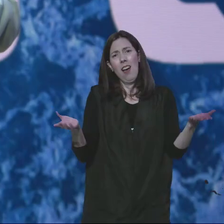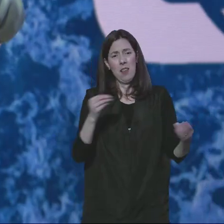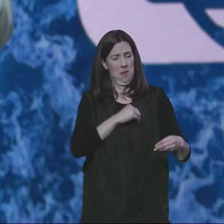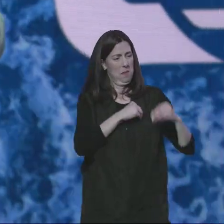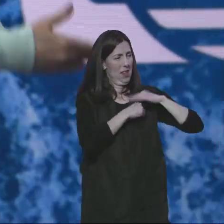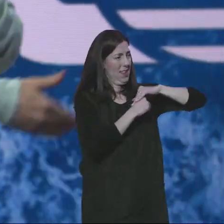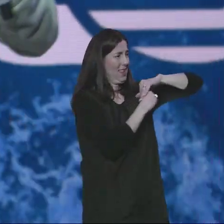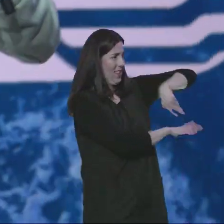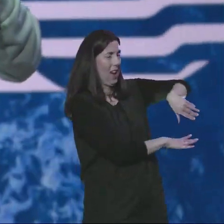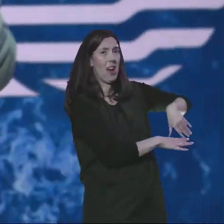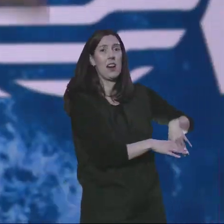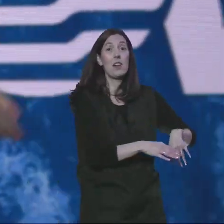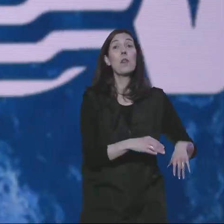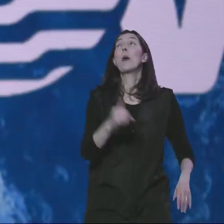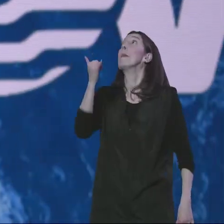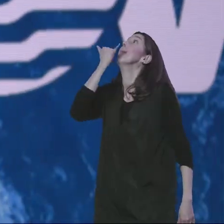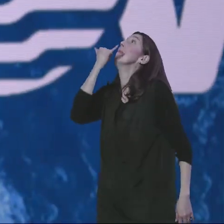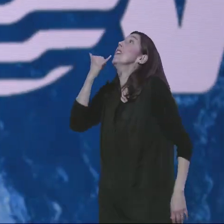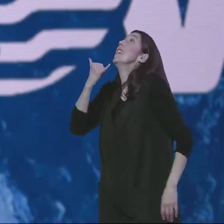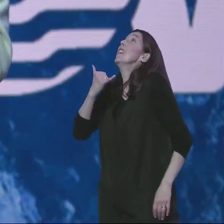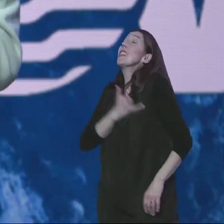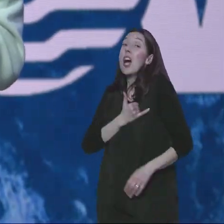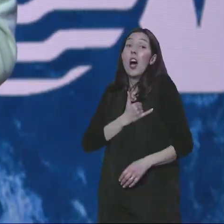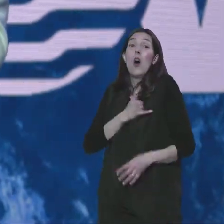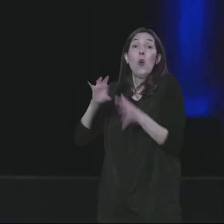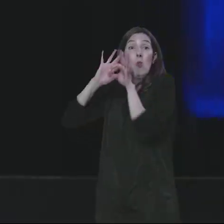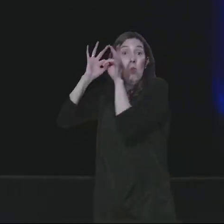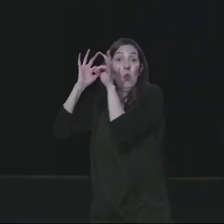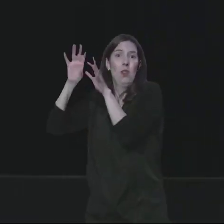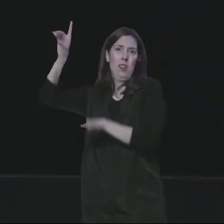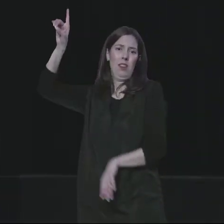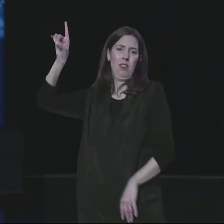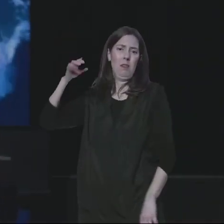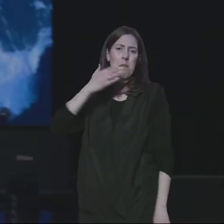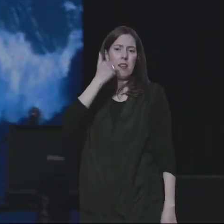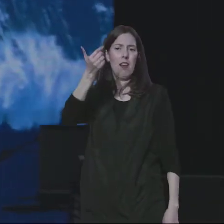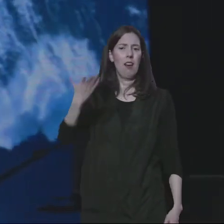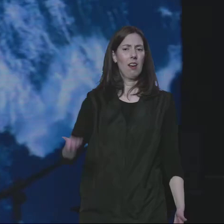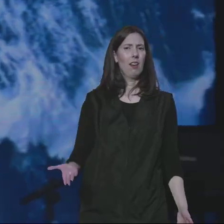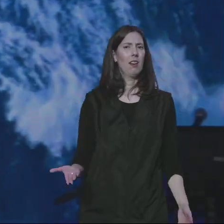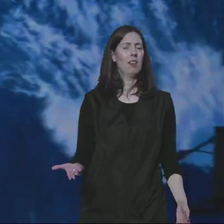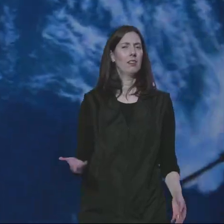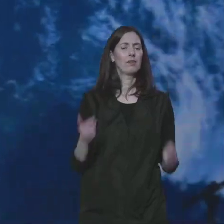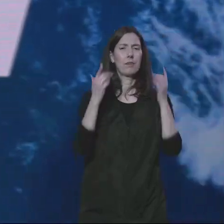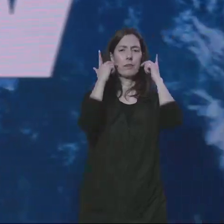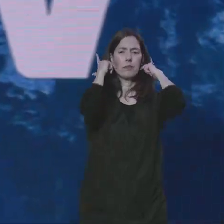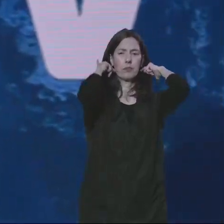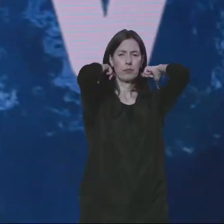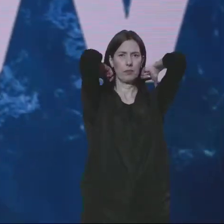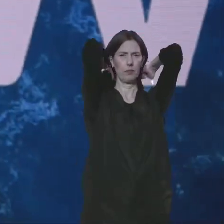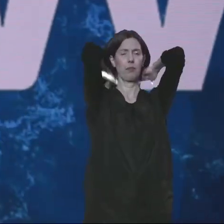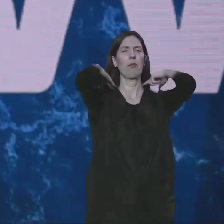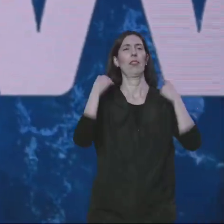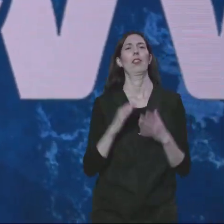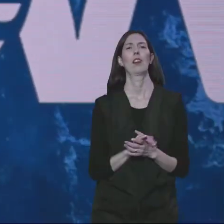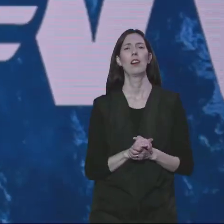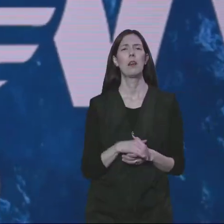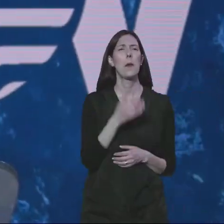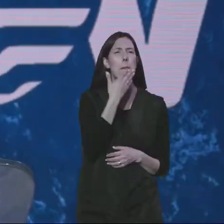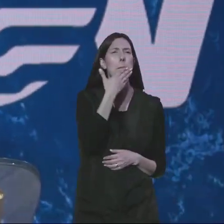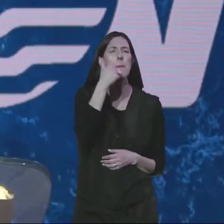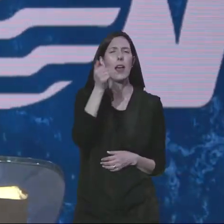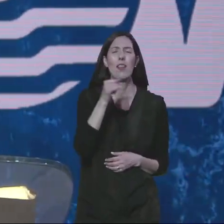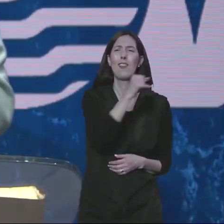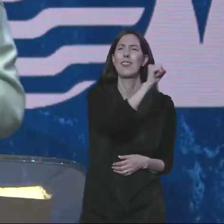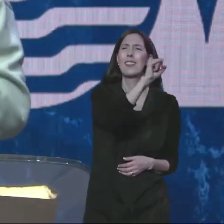do pecado, pede perdão e continua. A melhor dica para alguém que quer correr